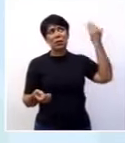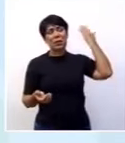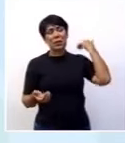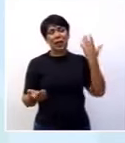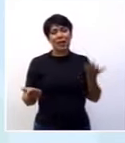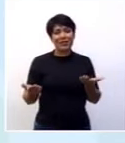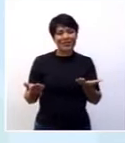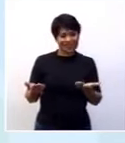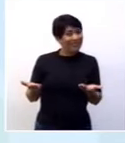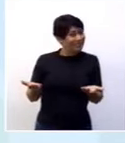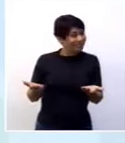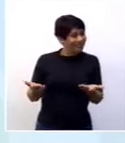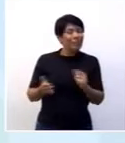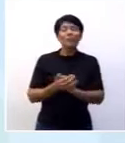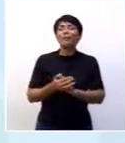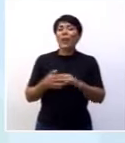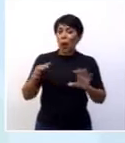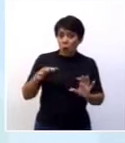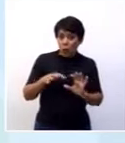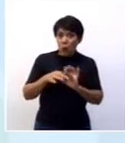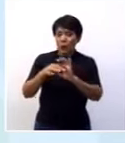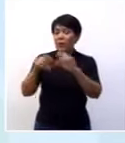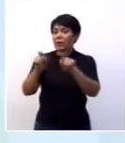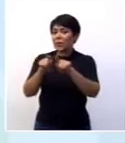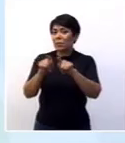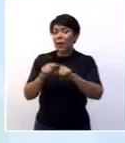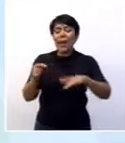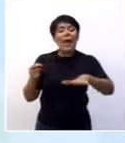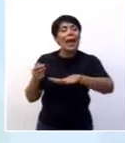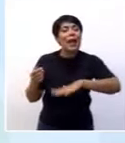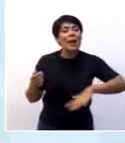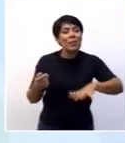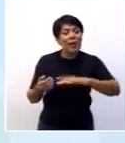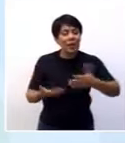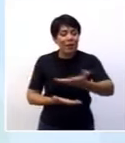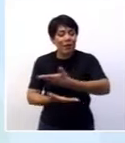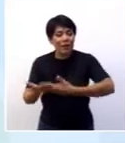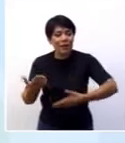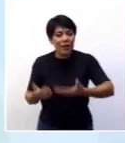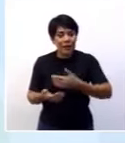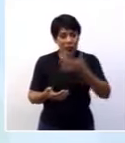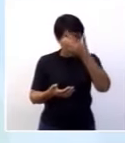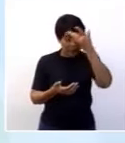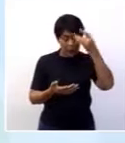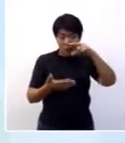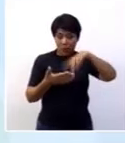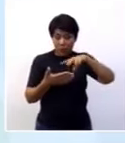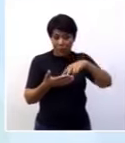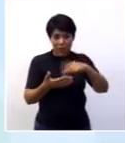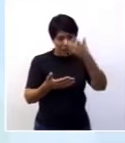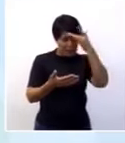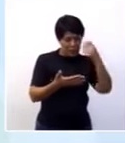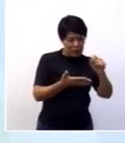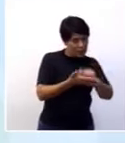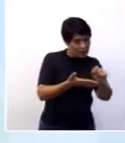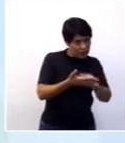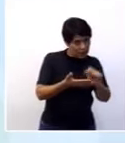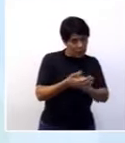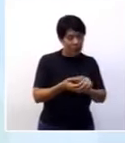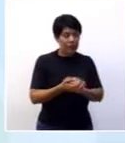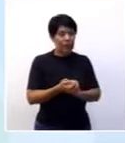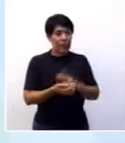tempo. No contexto ainda, a questão do ambiente de interação entre autor e leitor. Qual a aproximação entre o